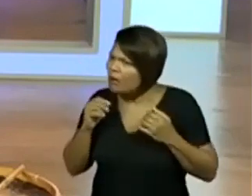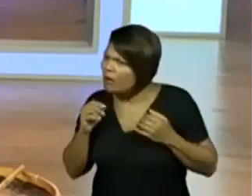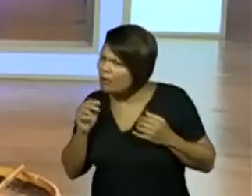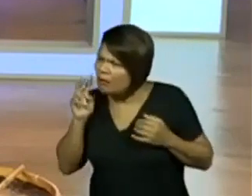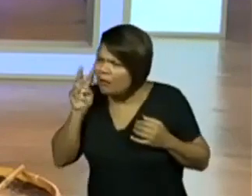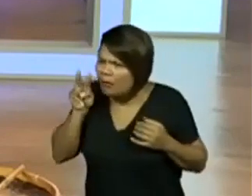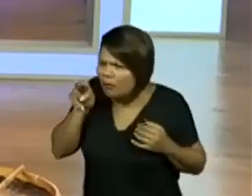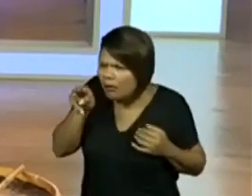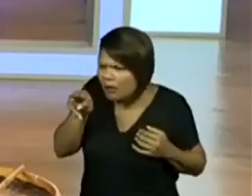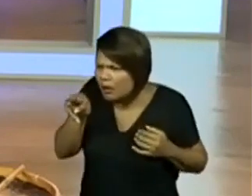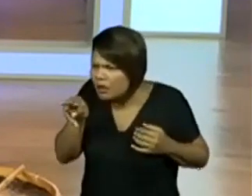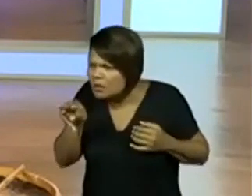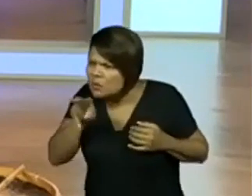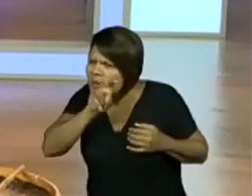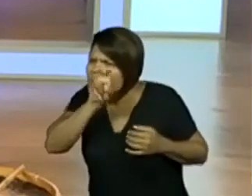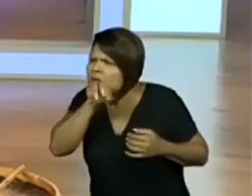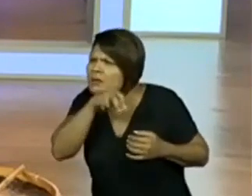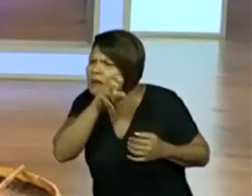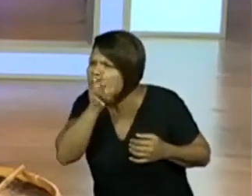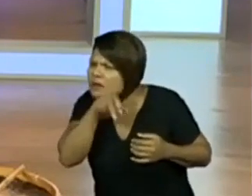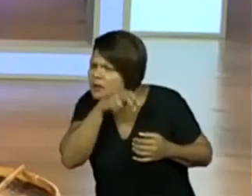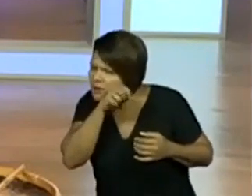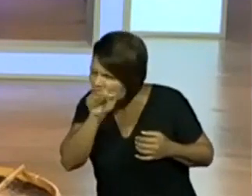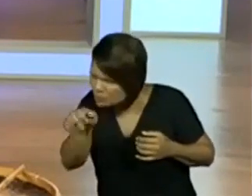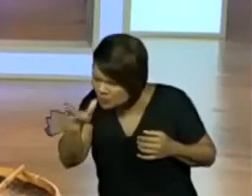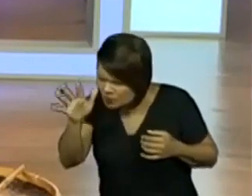luminosa. Quem é você?